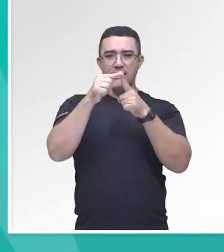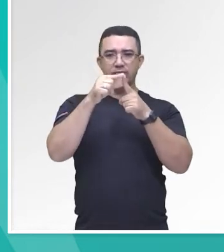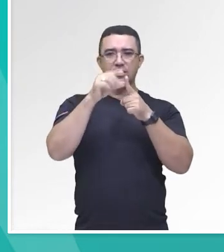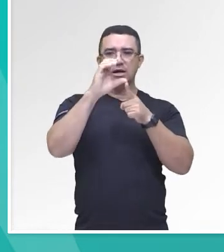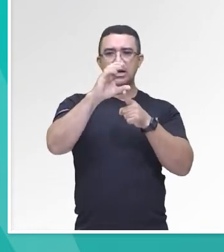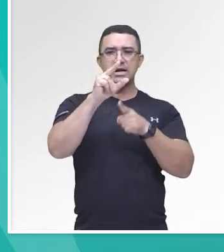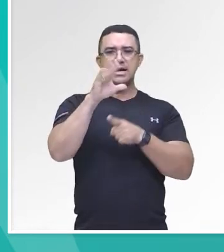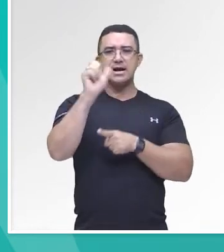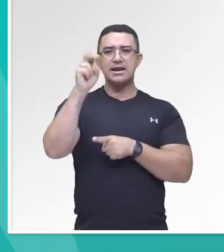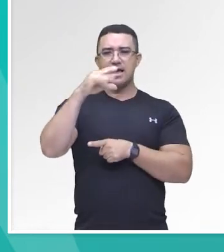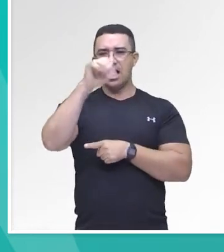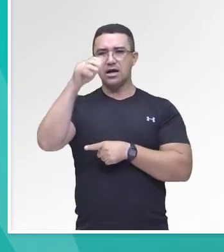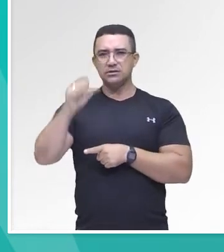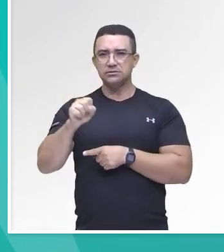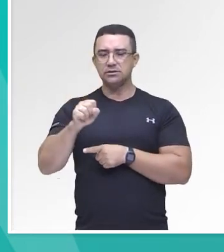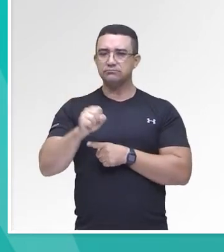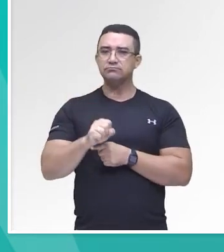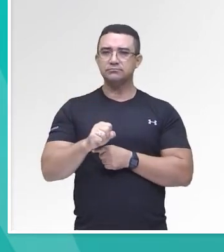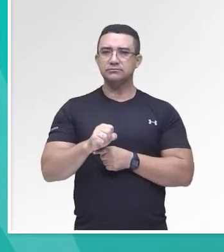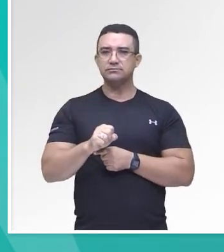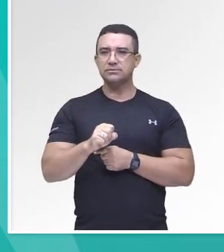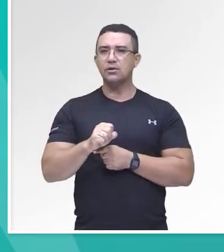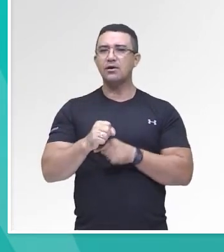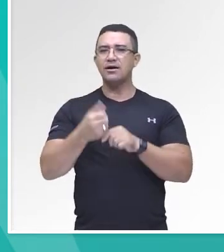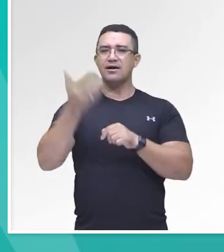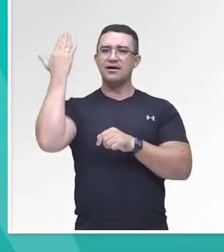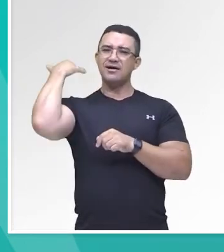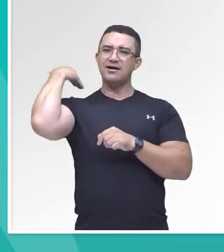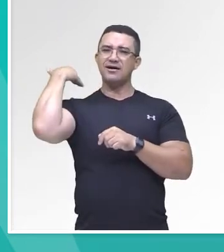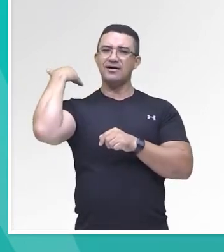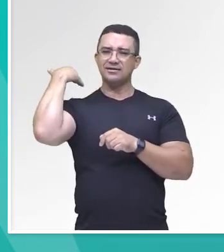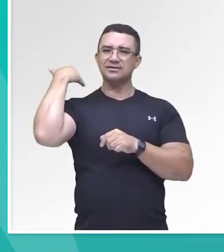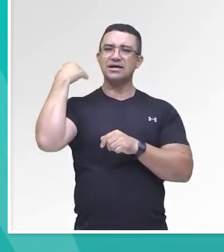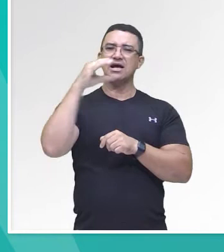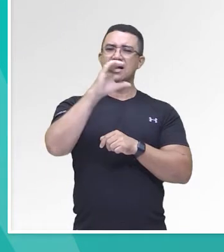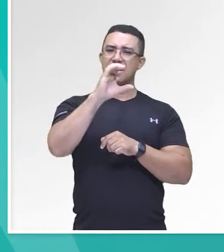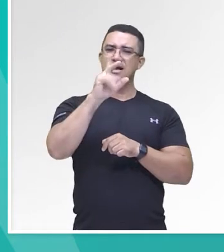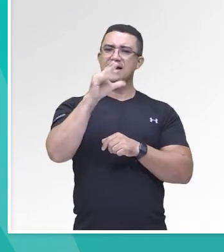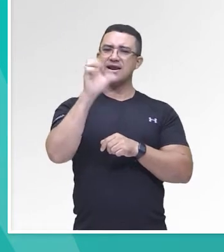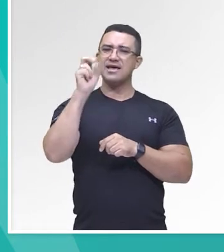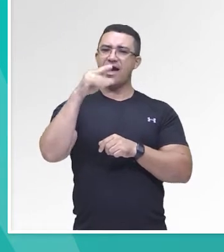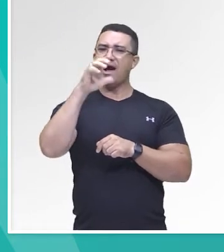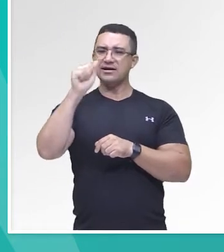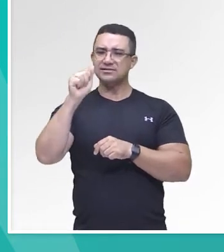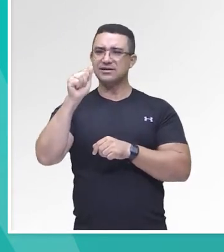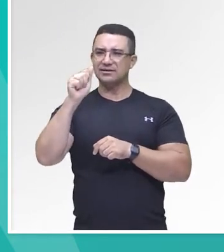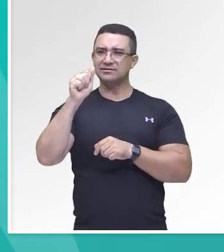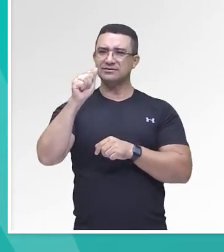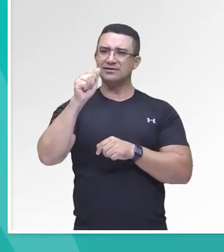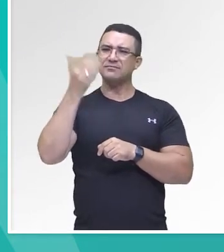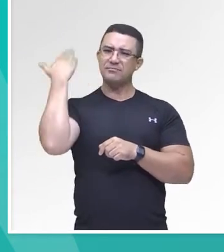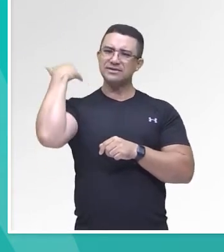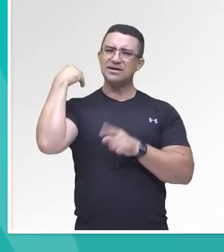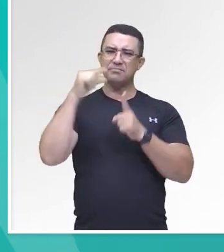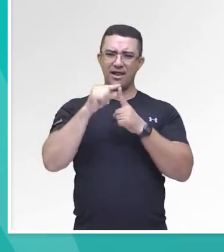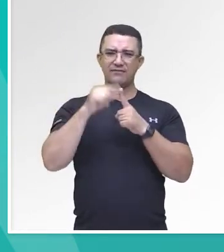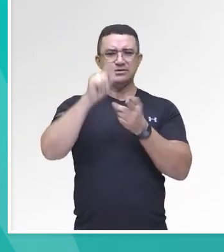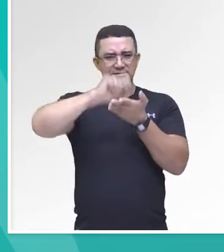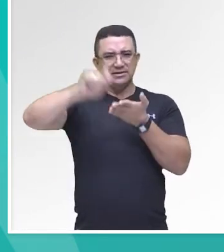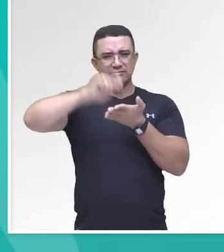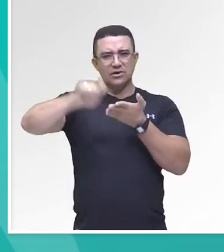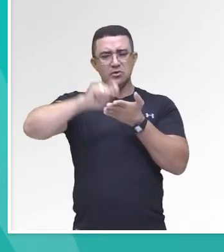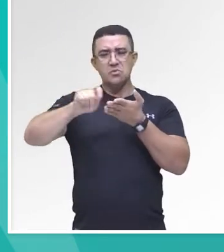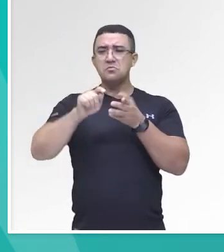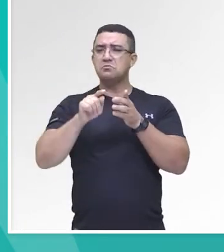esta afirmação crianças e a primeira afirmação crianças. Não é porque você escreveu no teu texto uma vez a palavra